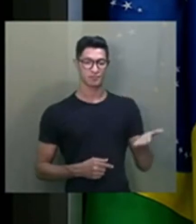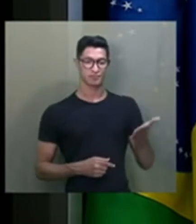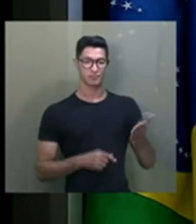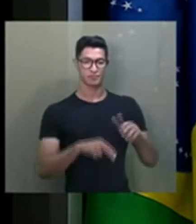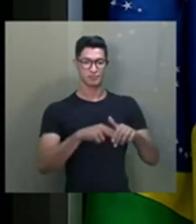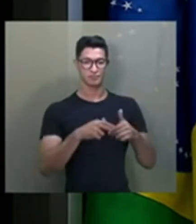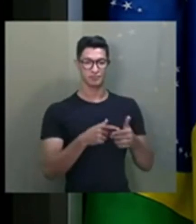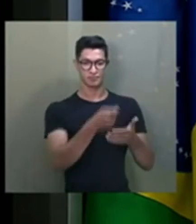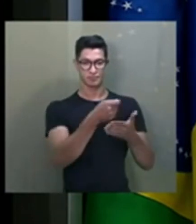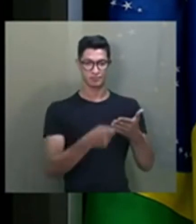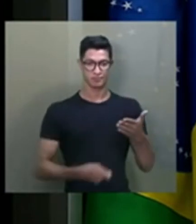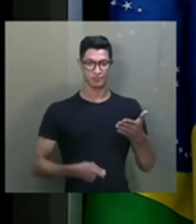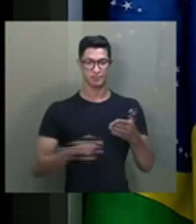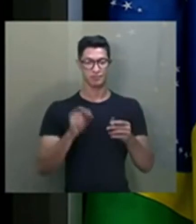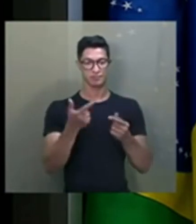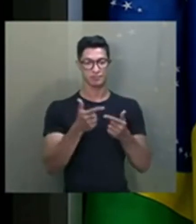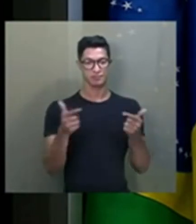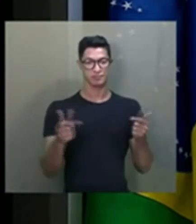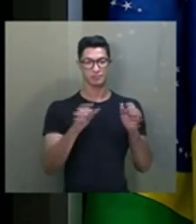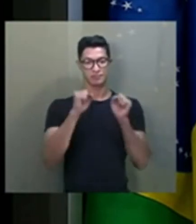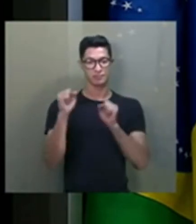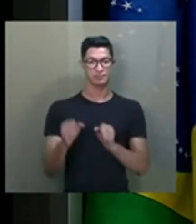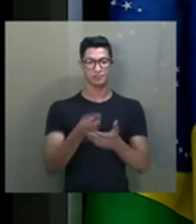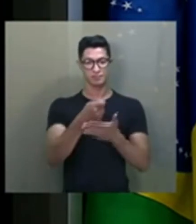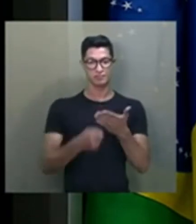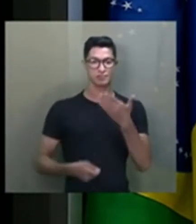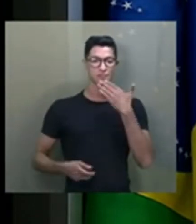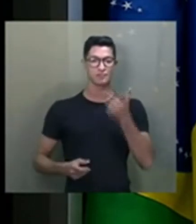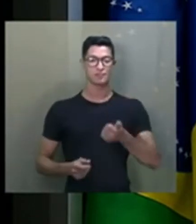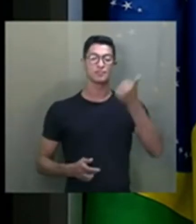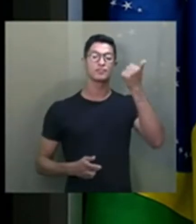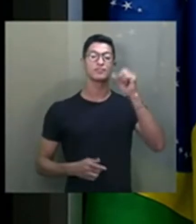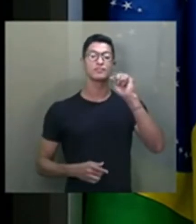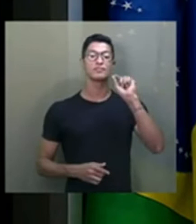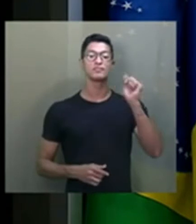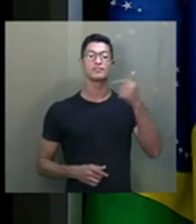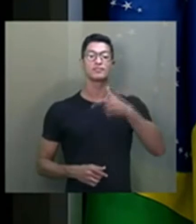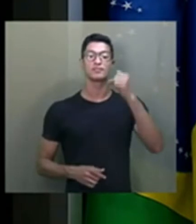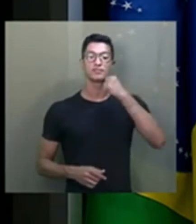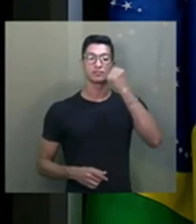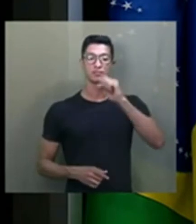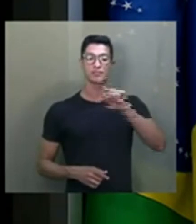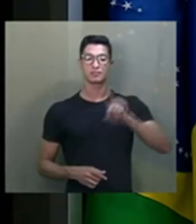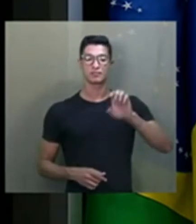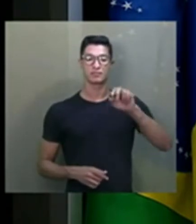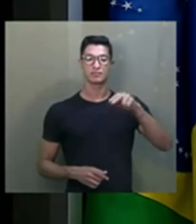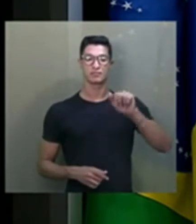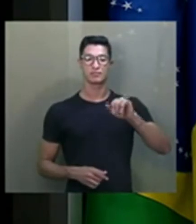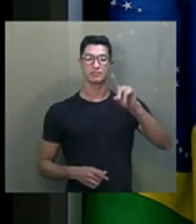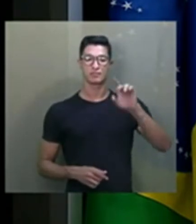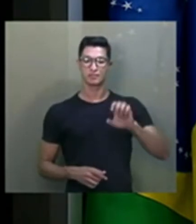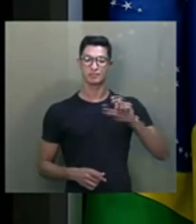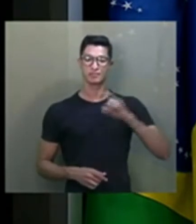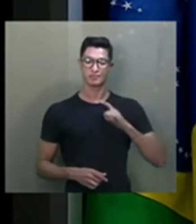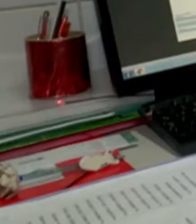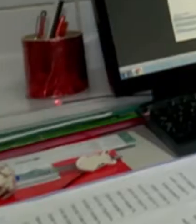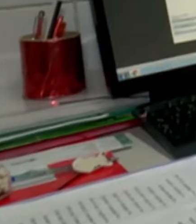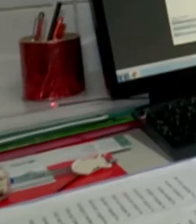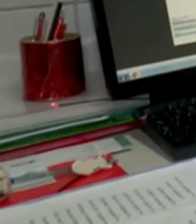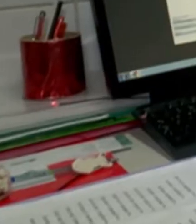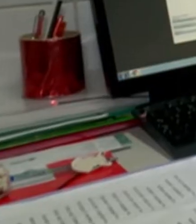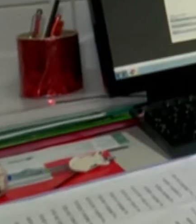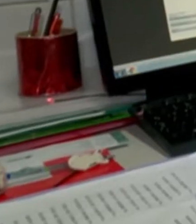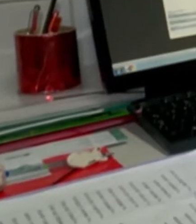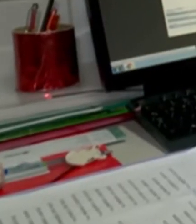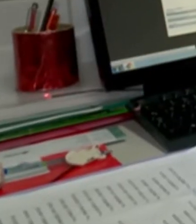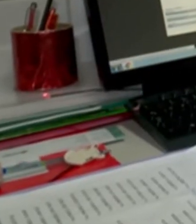ato agradeceu ao presidente do senado pelo empenho na aprovação do piso o PL é aprovado prever